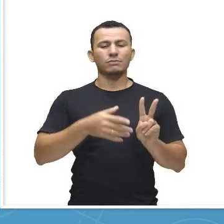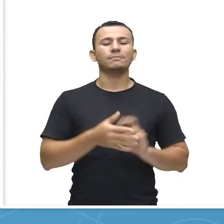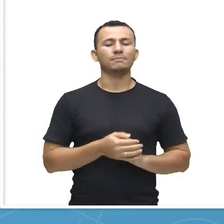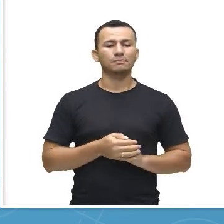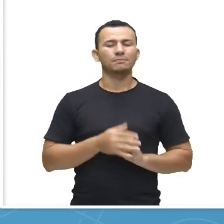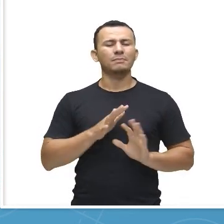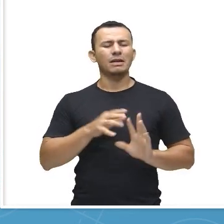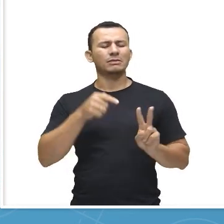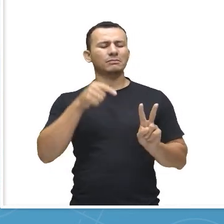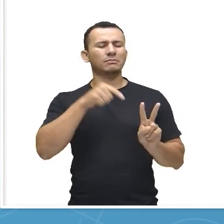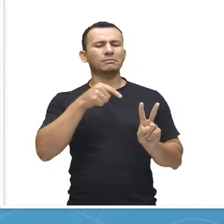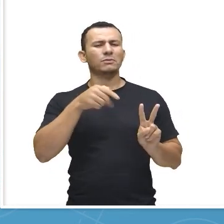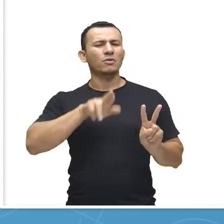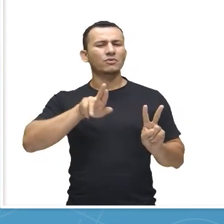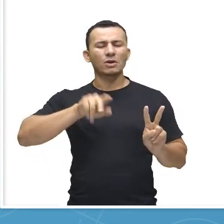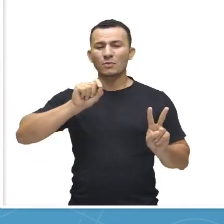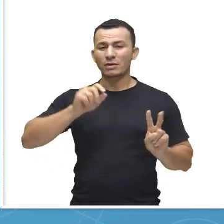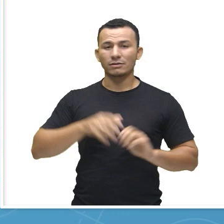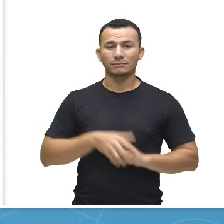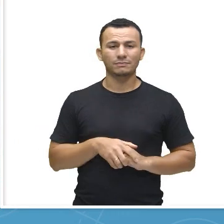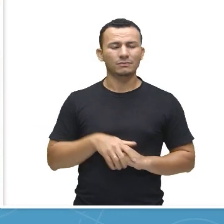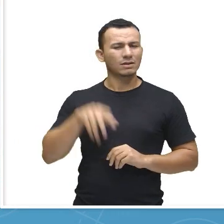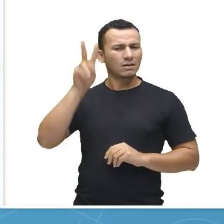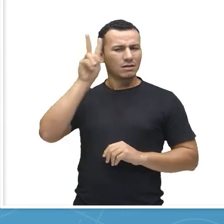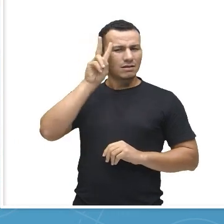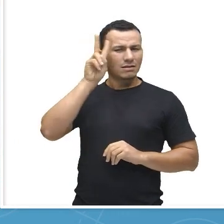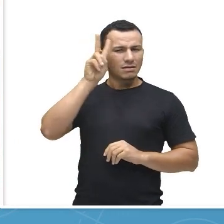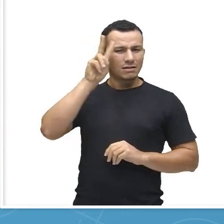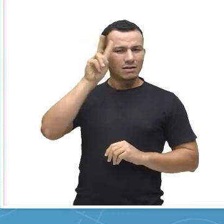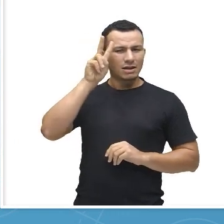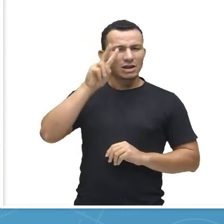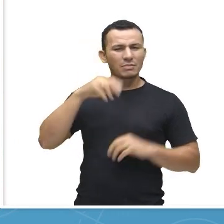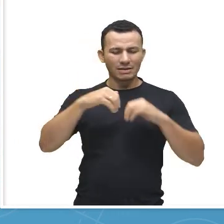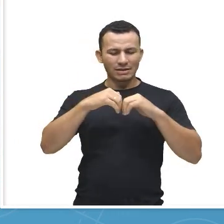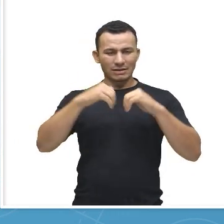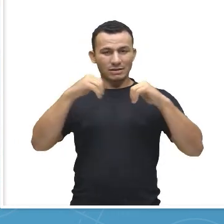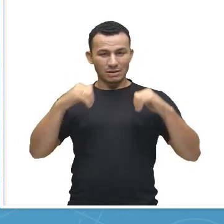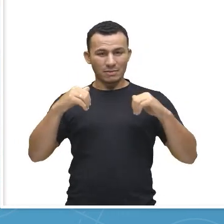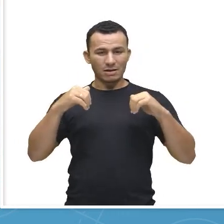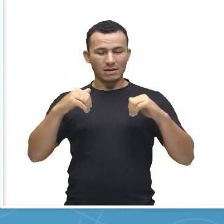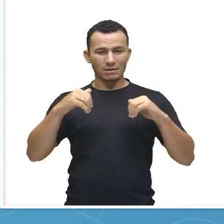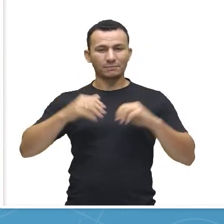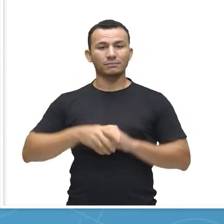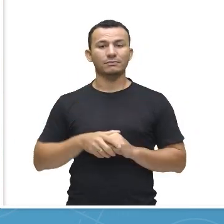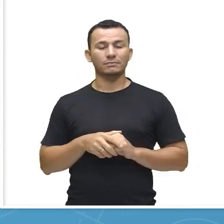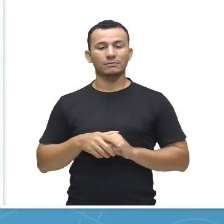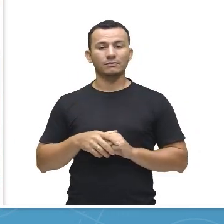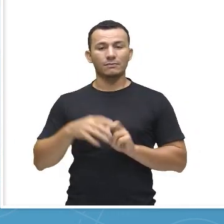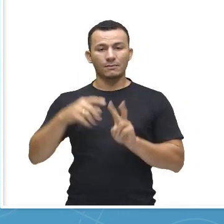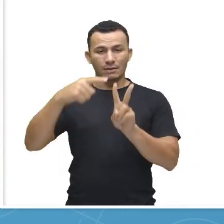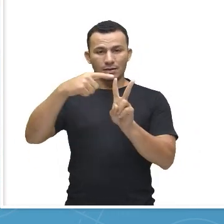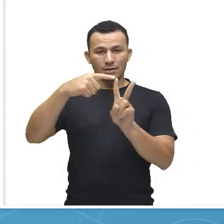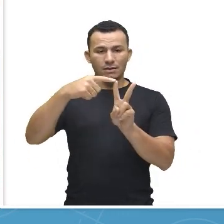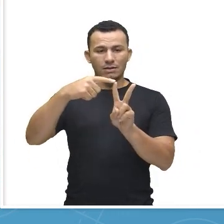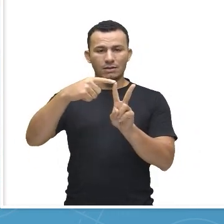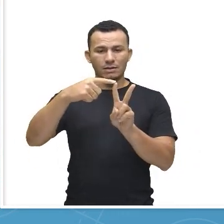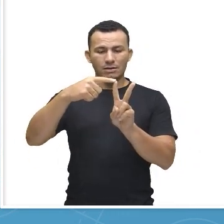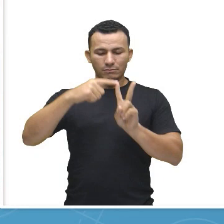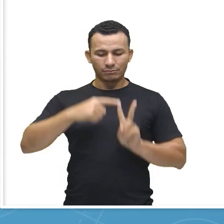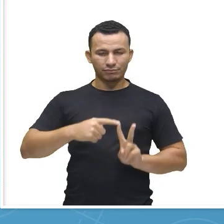aplicar a propriedade. Qual a propriedade, professor? Aquela que a gente desmembra aqui os radicais. Ó, coloca um radicalzinho